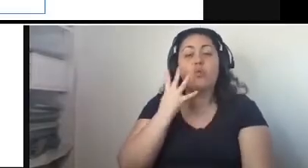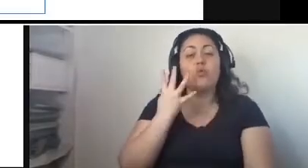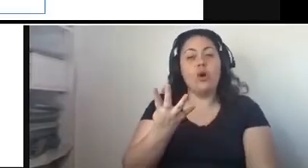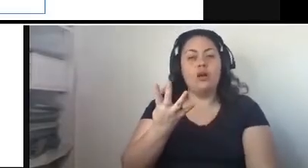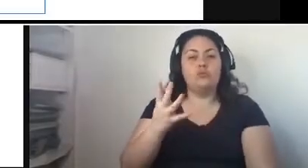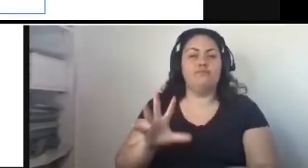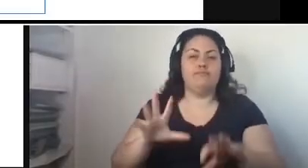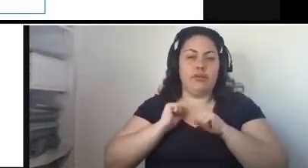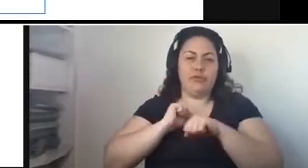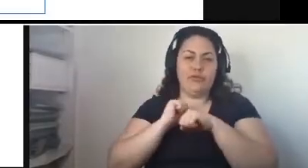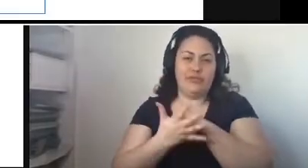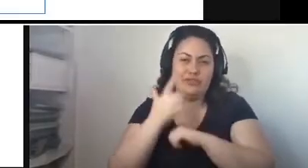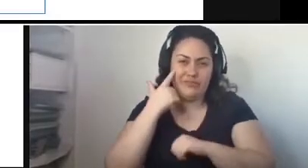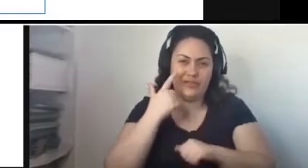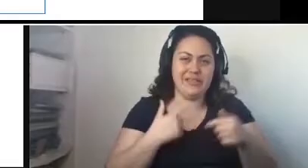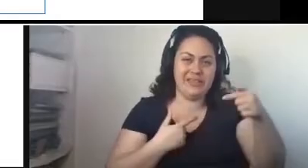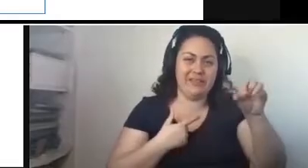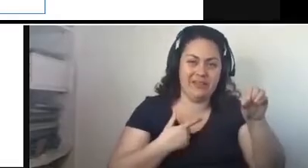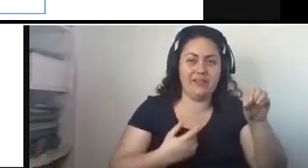70 é que significa